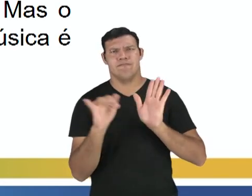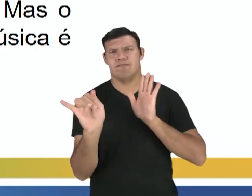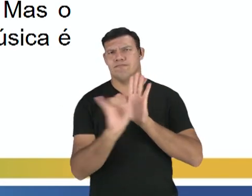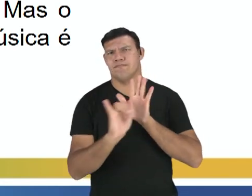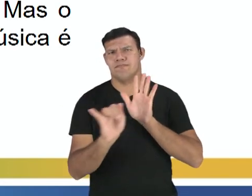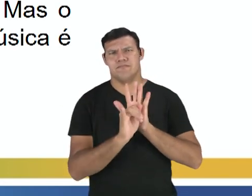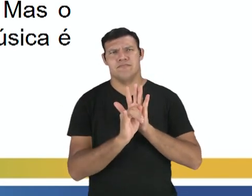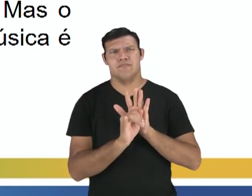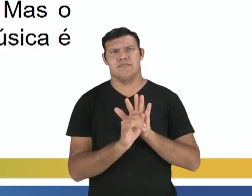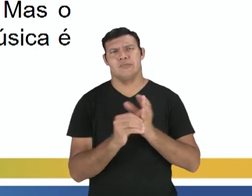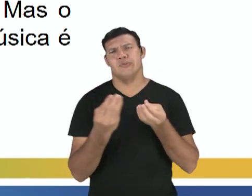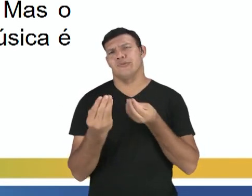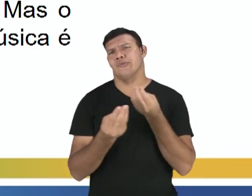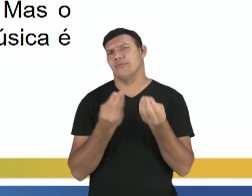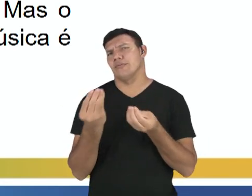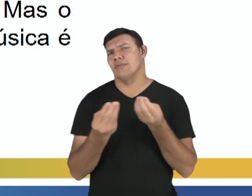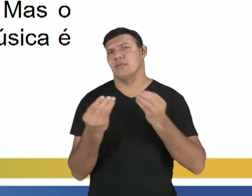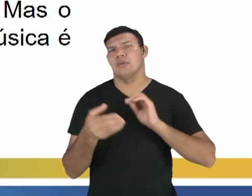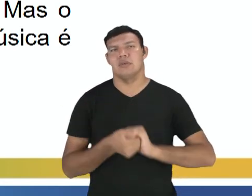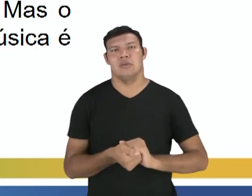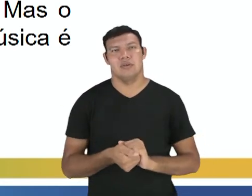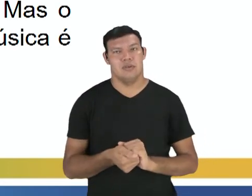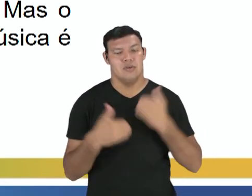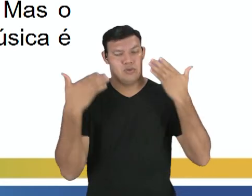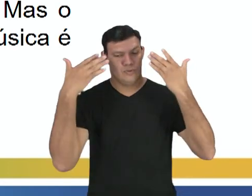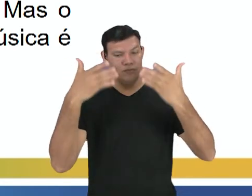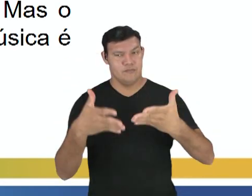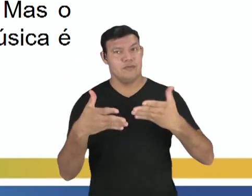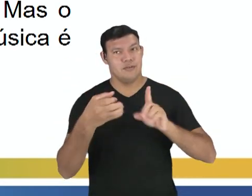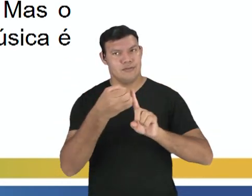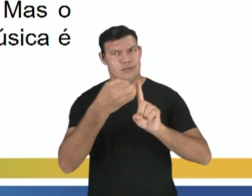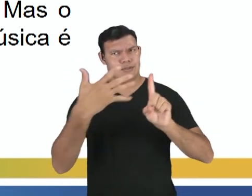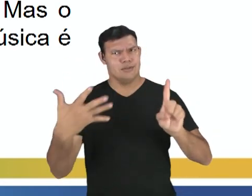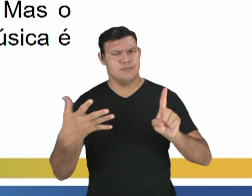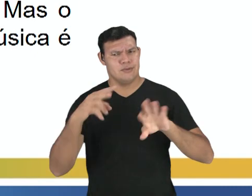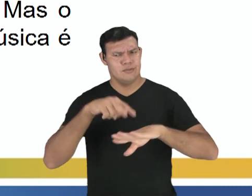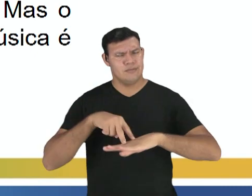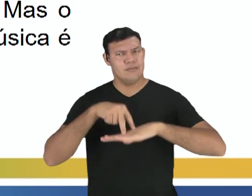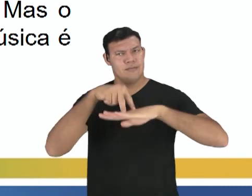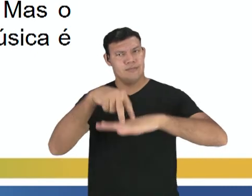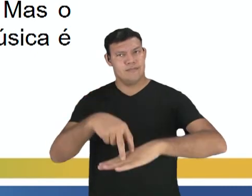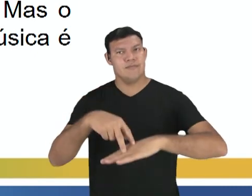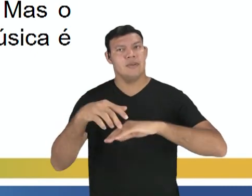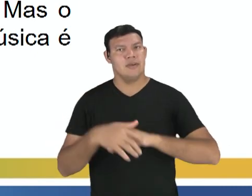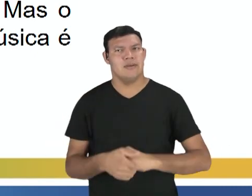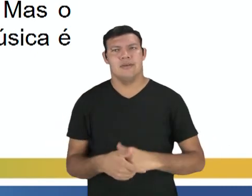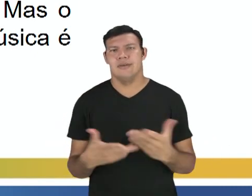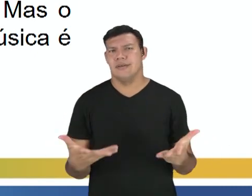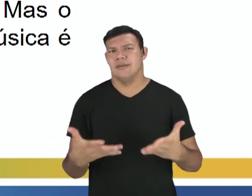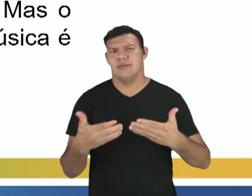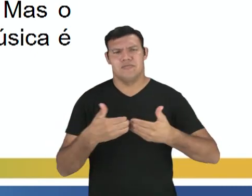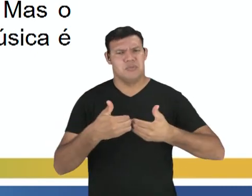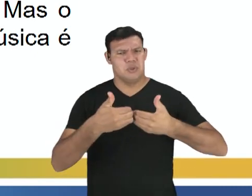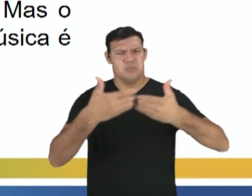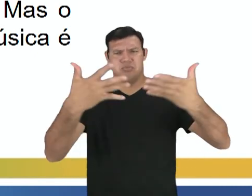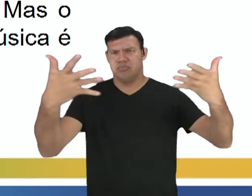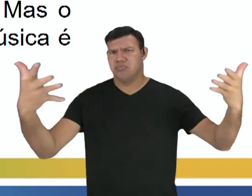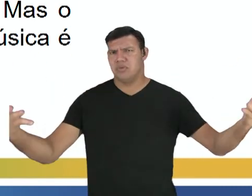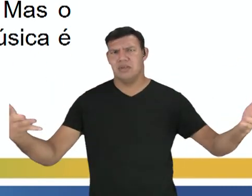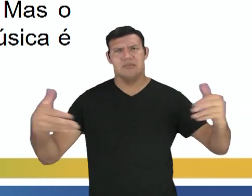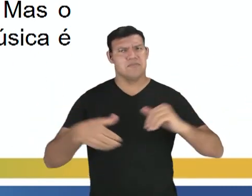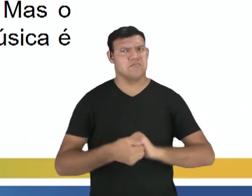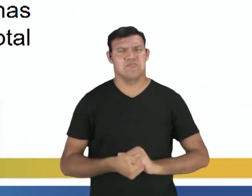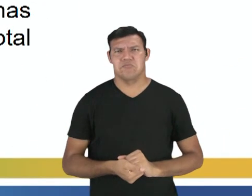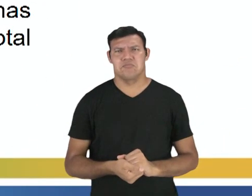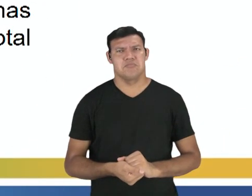identificar quando ele concentra esse argumento, qual o posicionamento dele, é muito vago, é muito